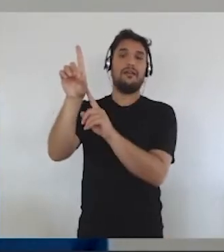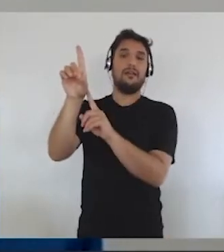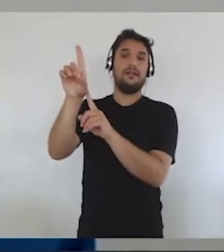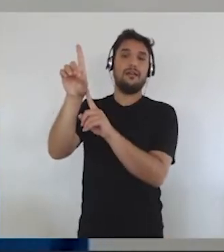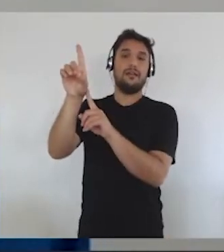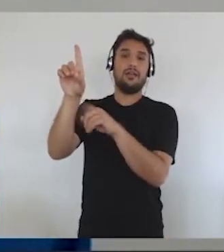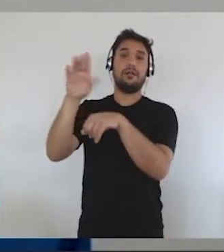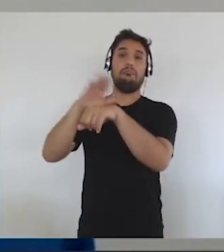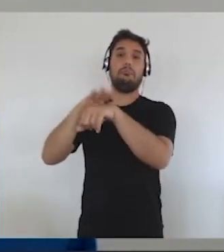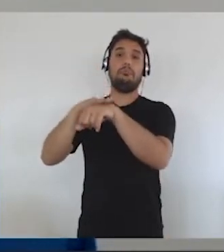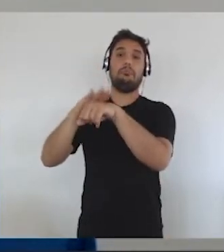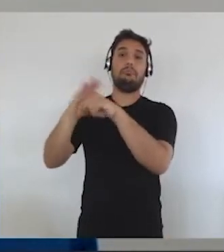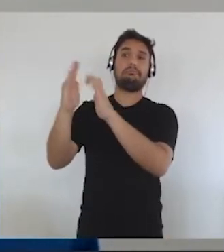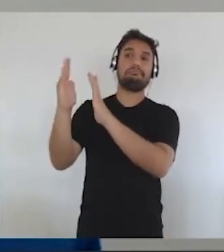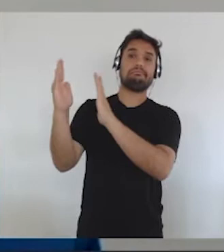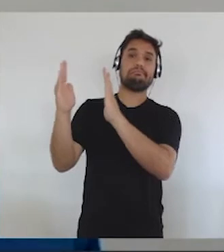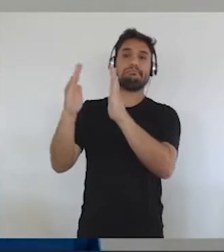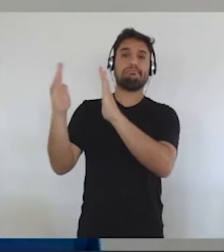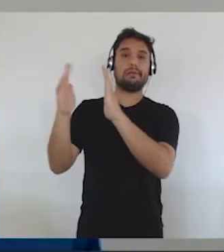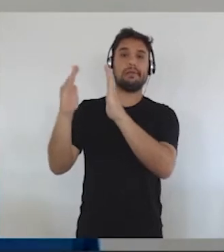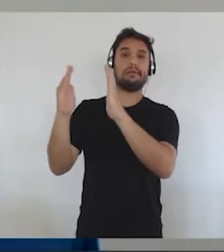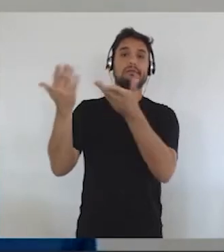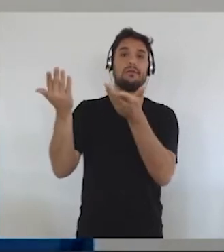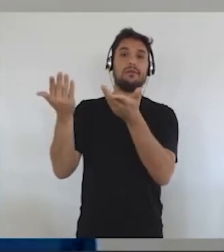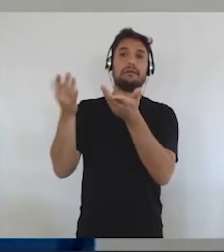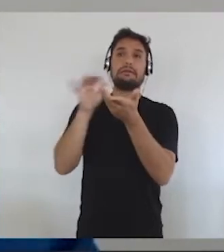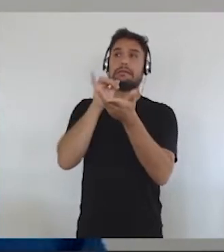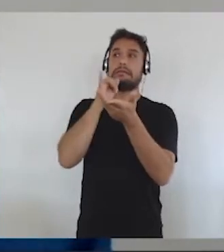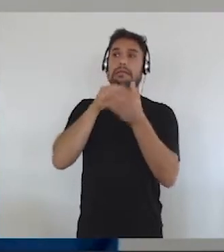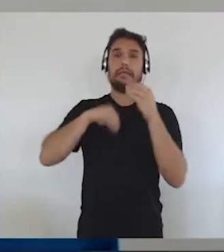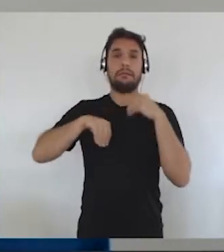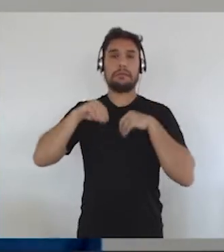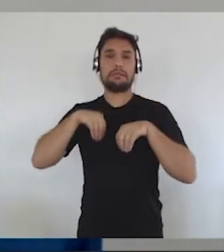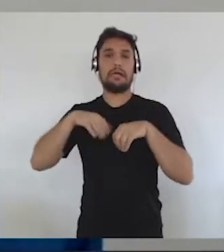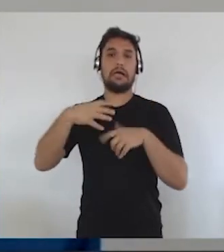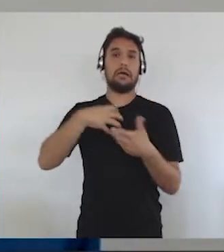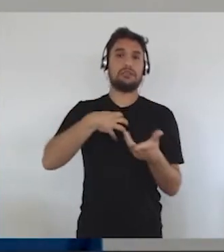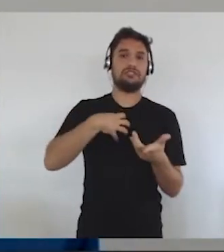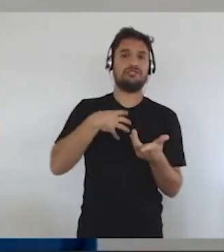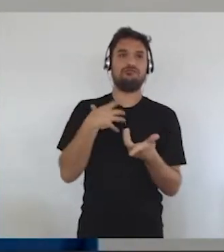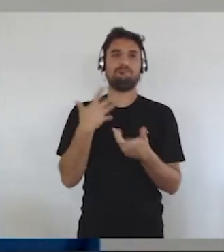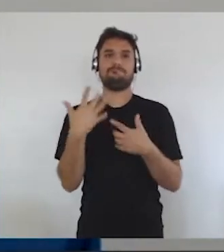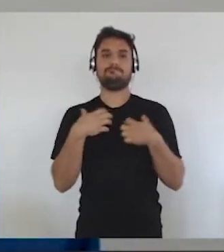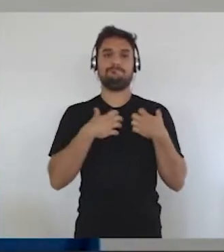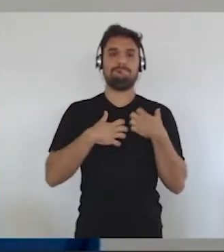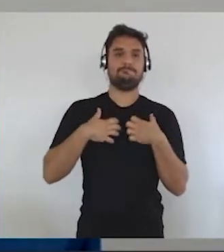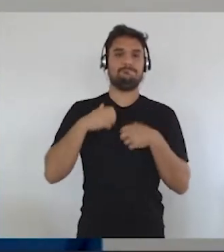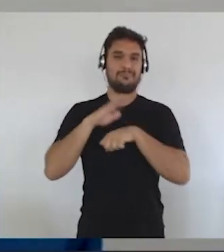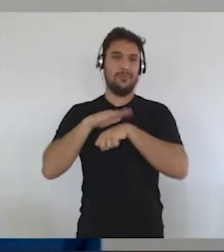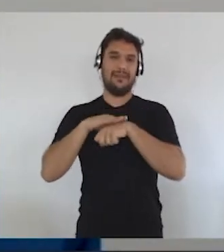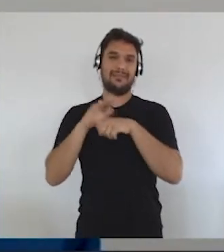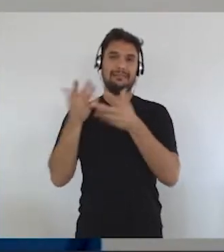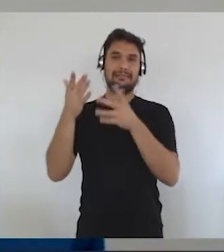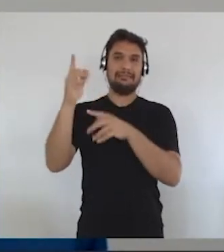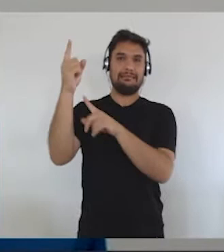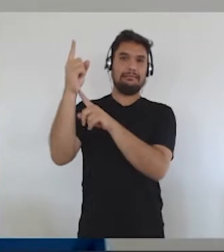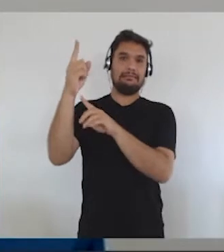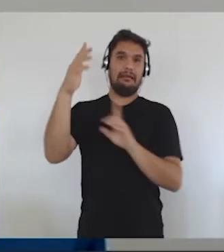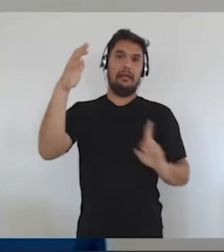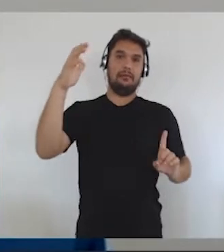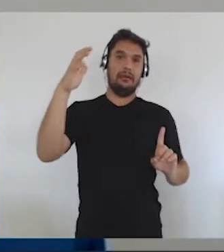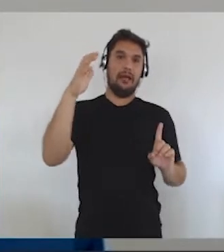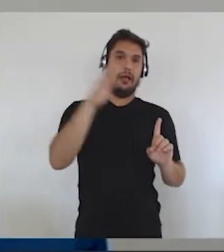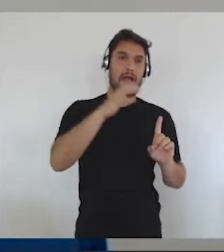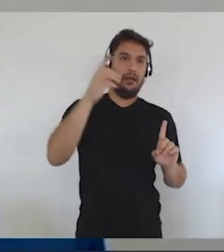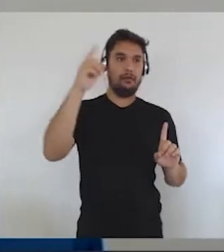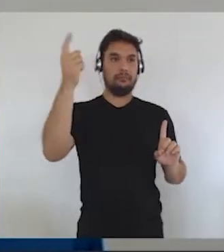no momento ali às vezes, de depressão, de se sentir desconfortável com a situação, ameaça a